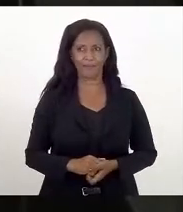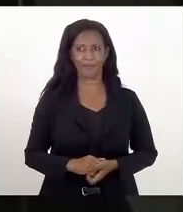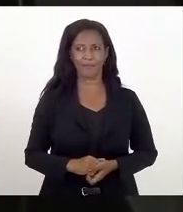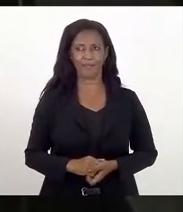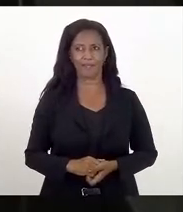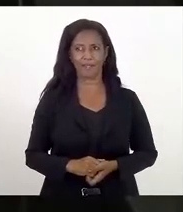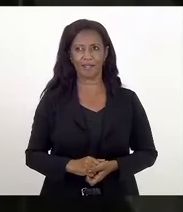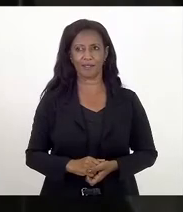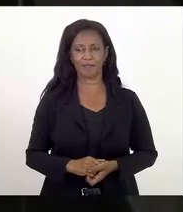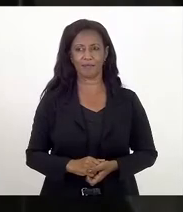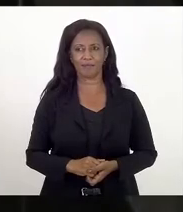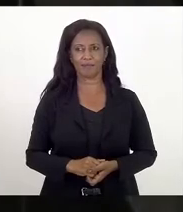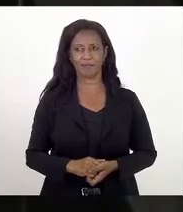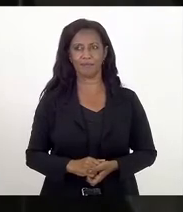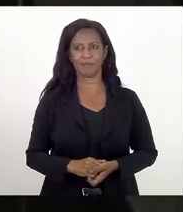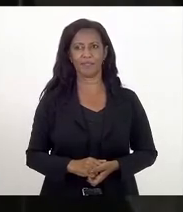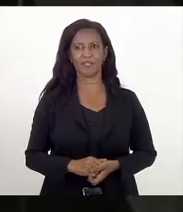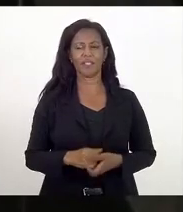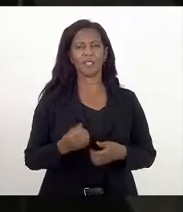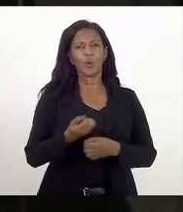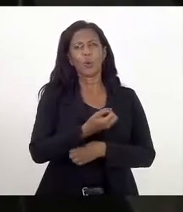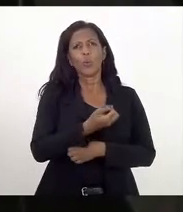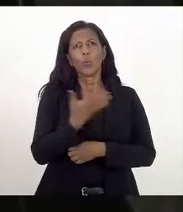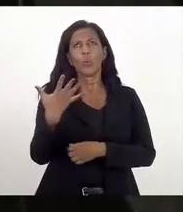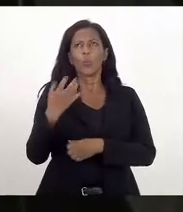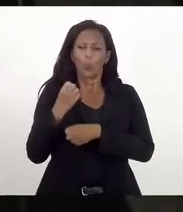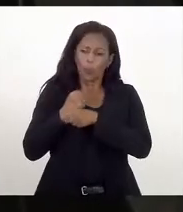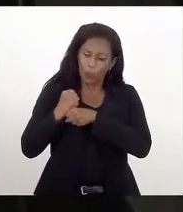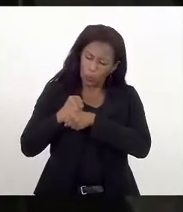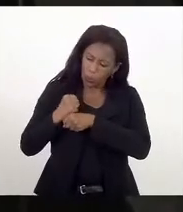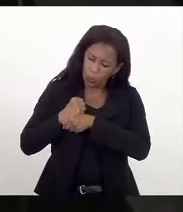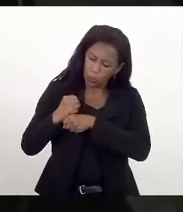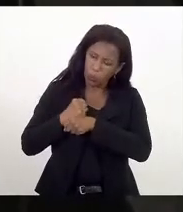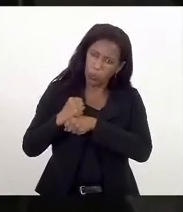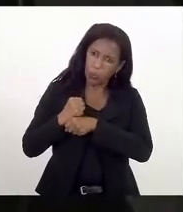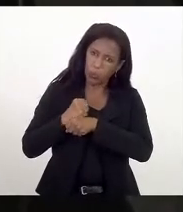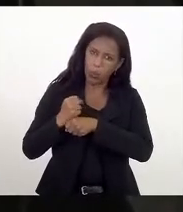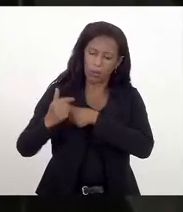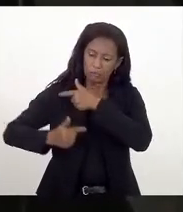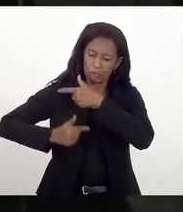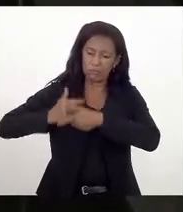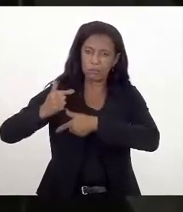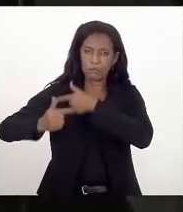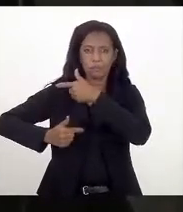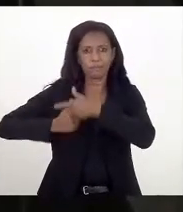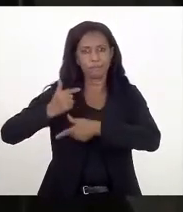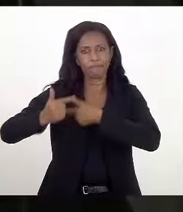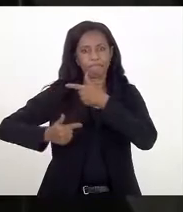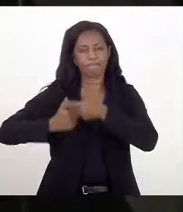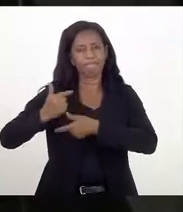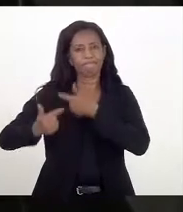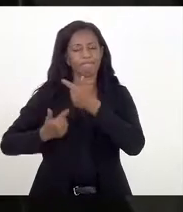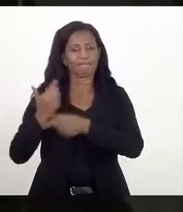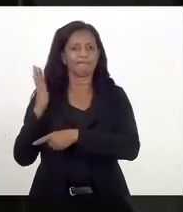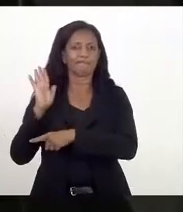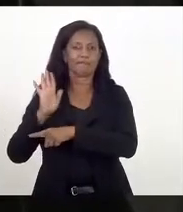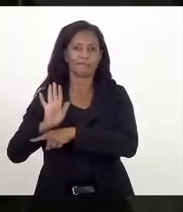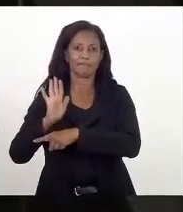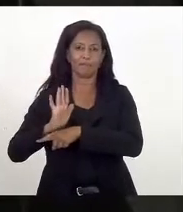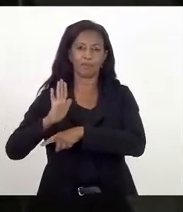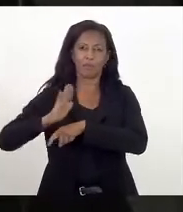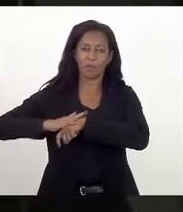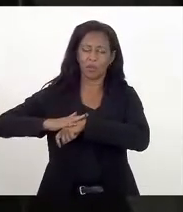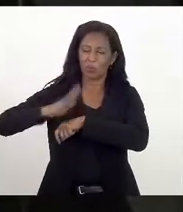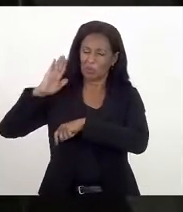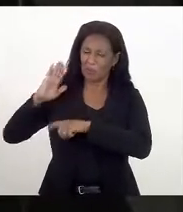que há tantos anos luta em defesa dos mais